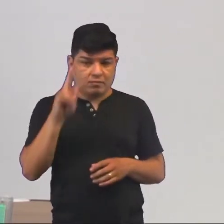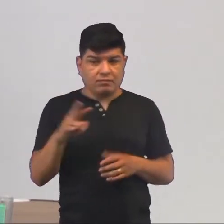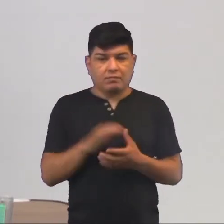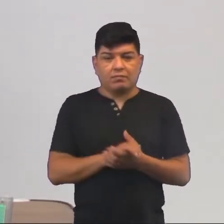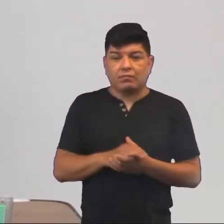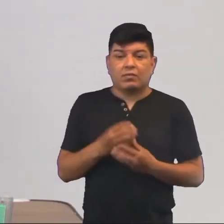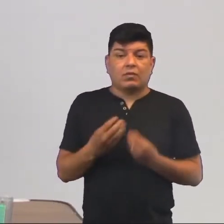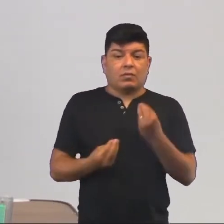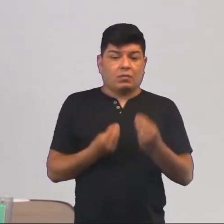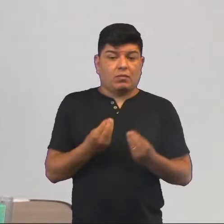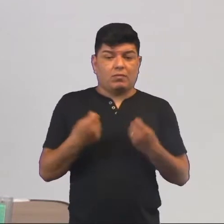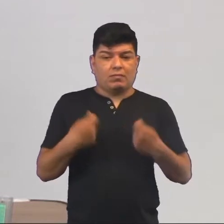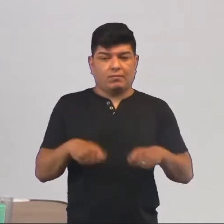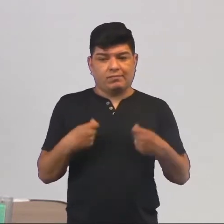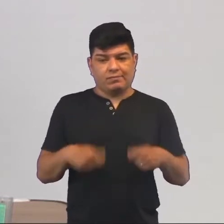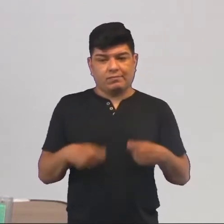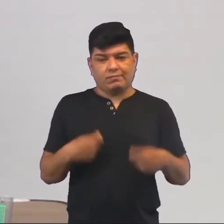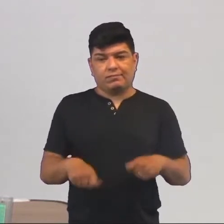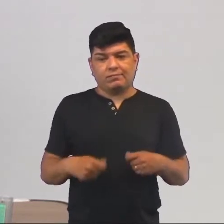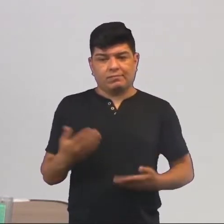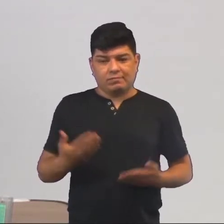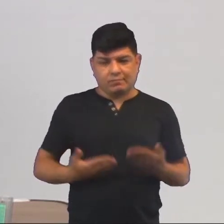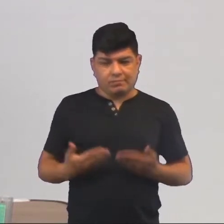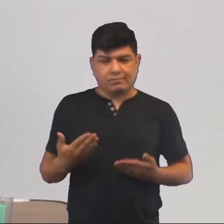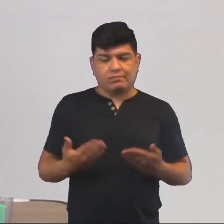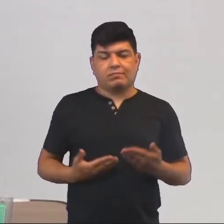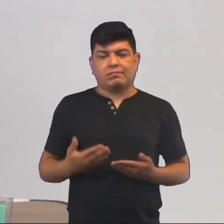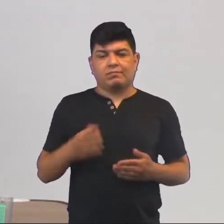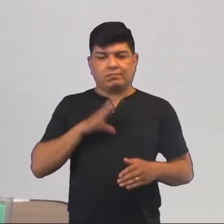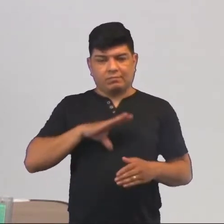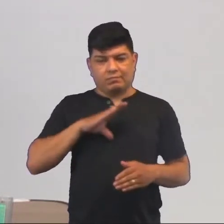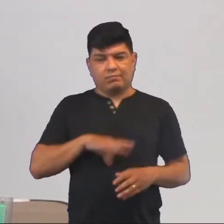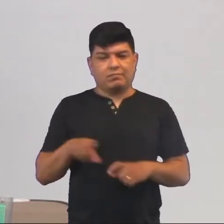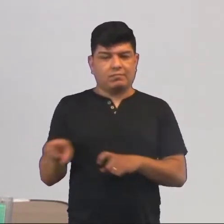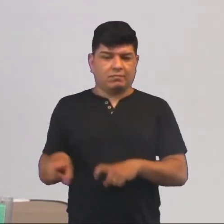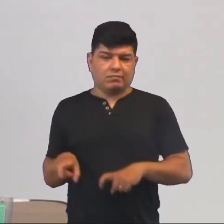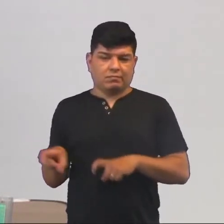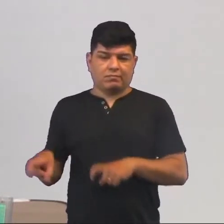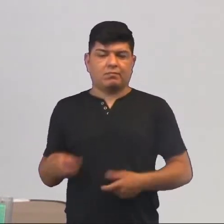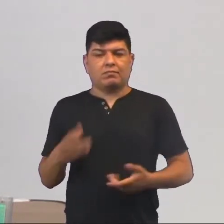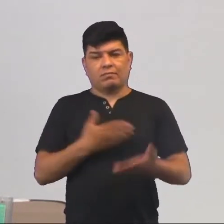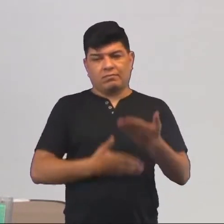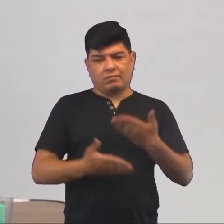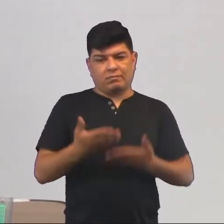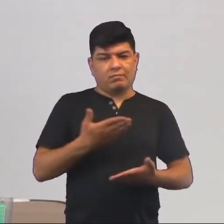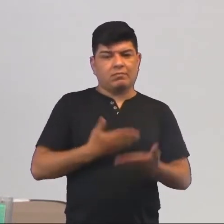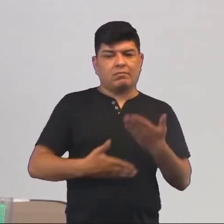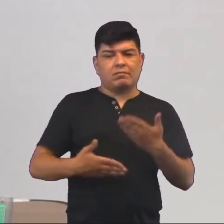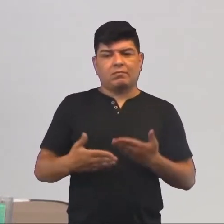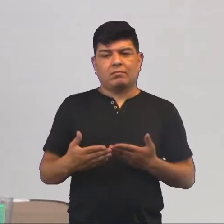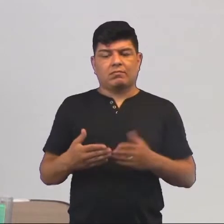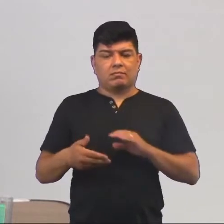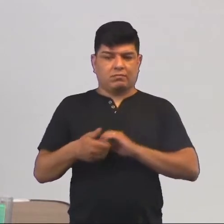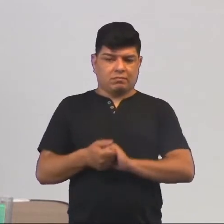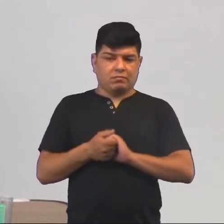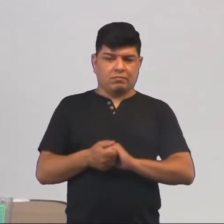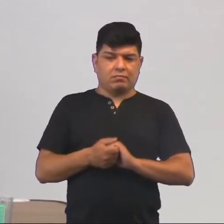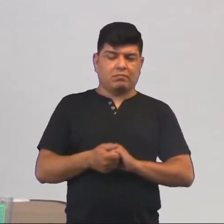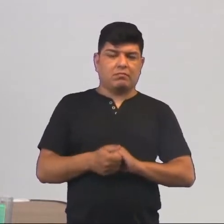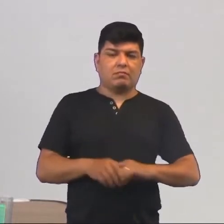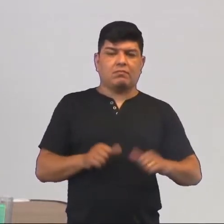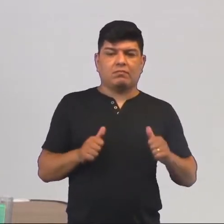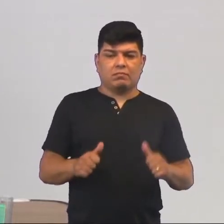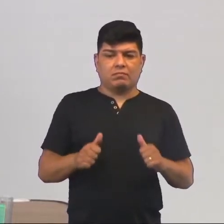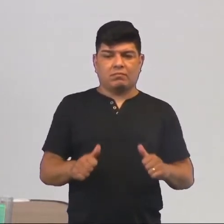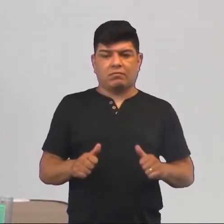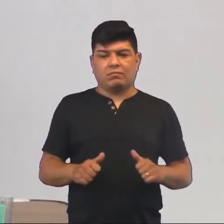ver o quão é necessário tanto serviço que é prestado na cidade do campo, essa relação, essa troca aí. Porque um se cumprimenta, um se entrega,